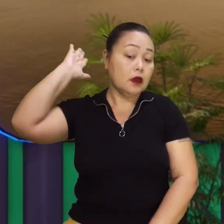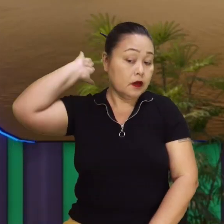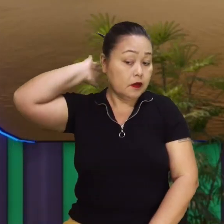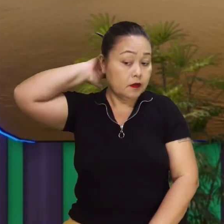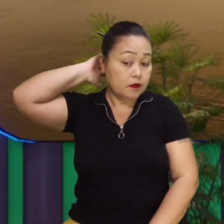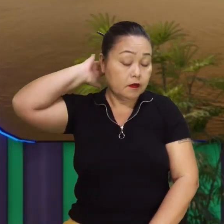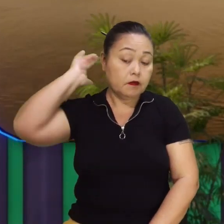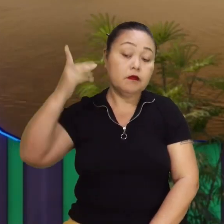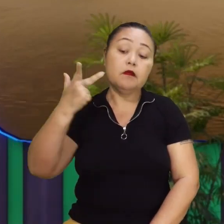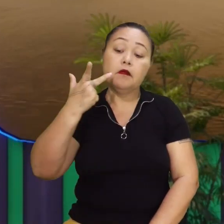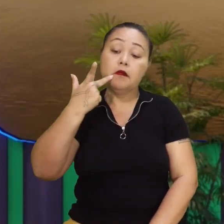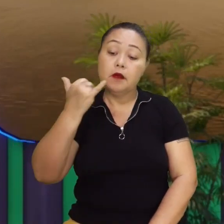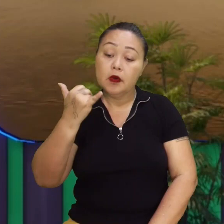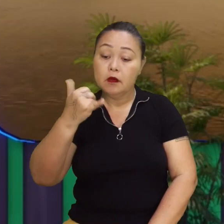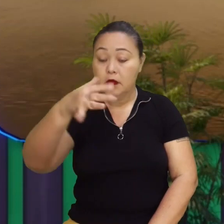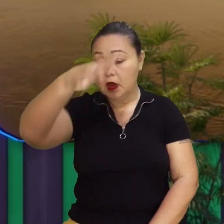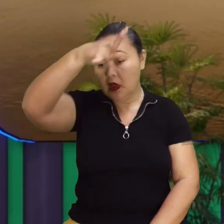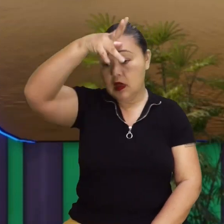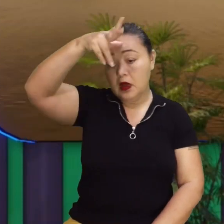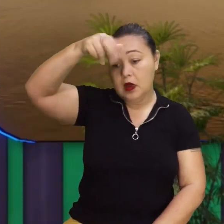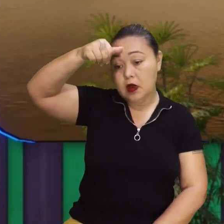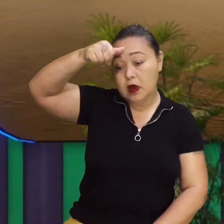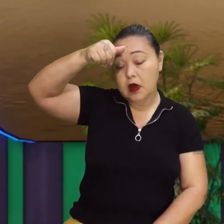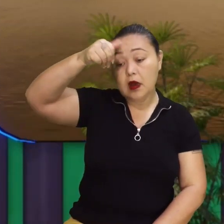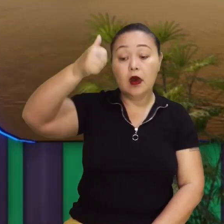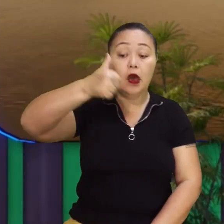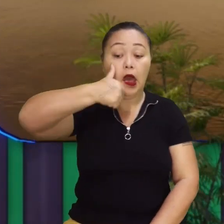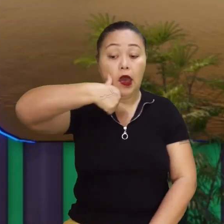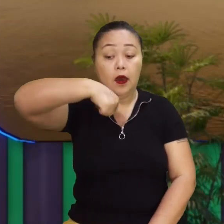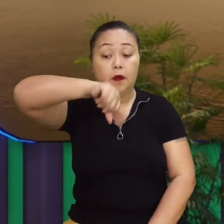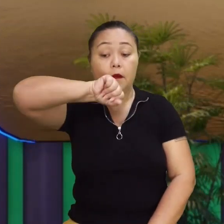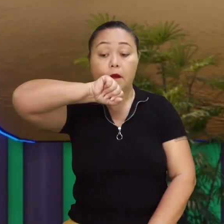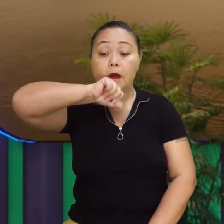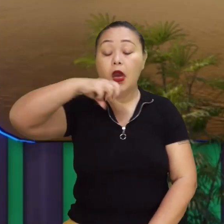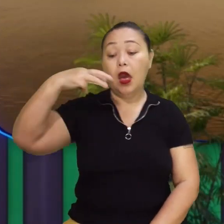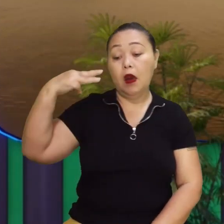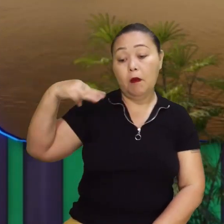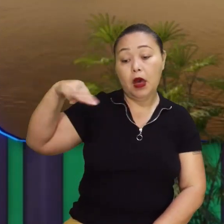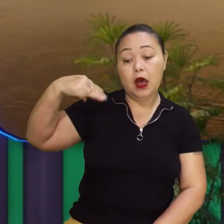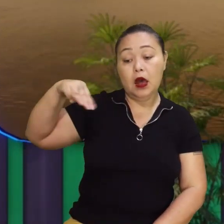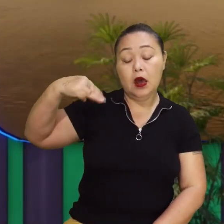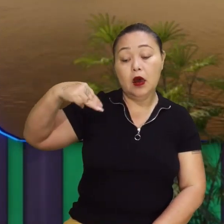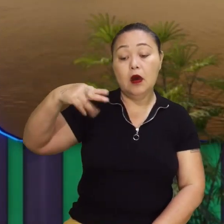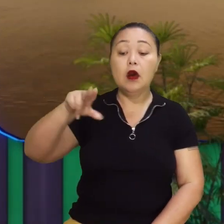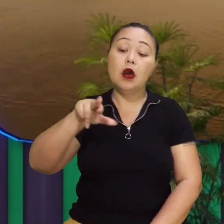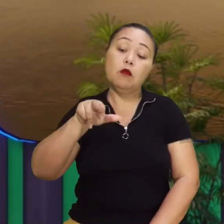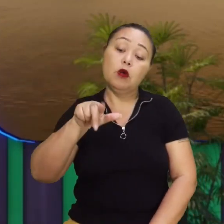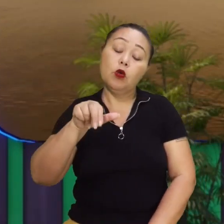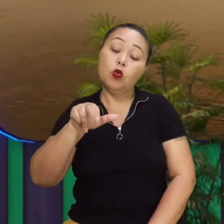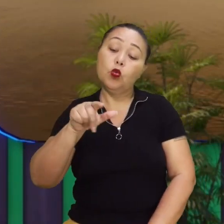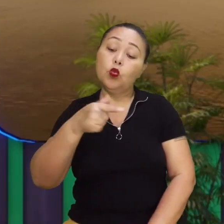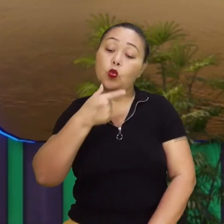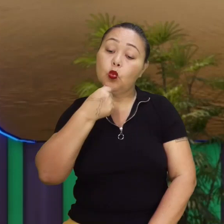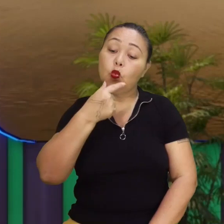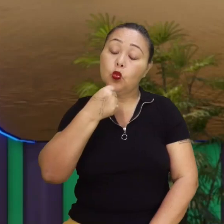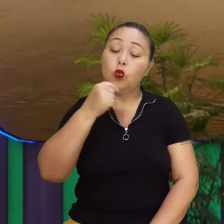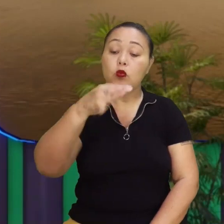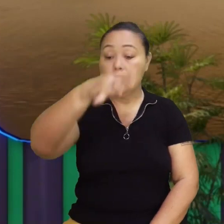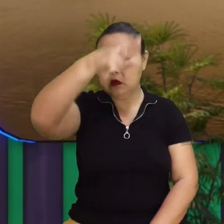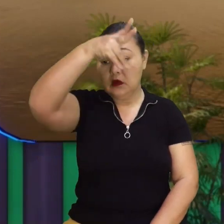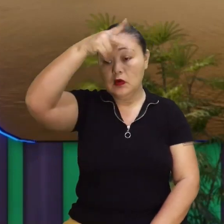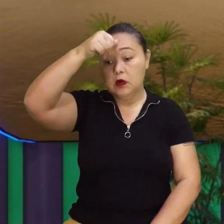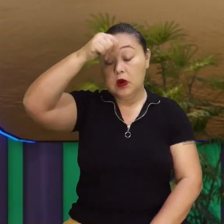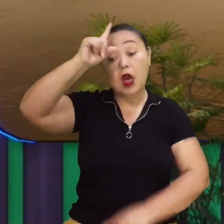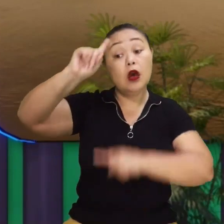meu pai do Amazonas minha mãe do Maranhão Olha só todos os meus irmãos do Amazonas agora já